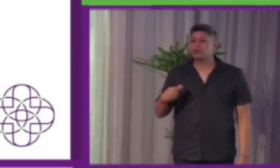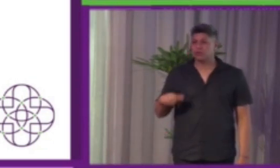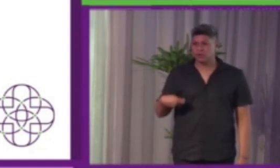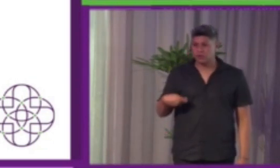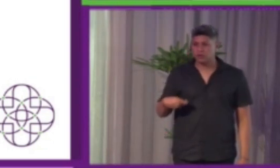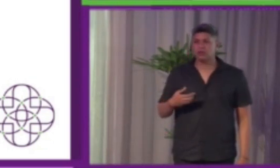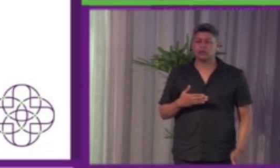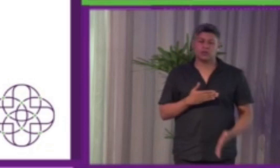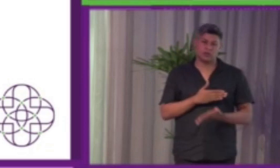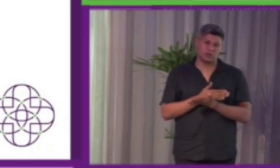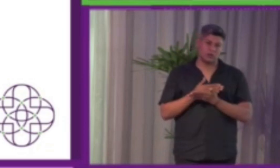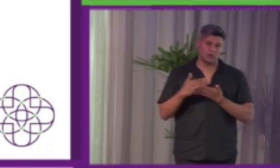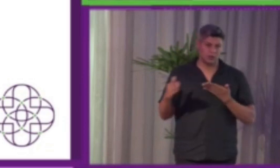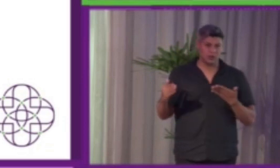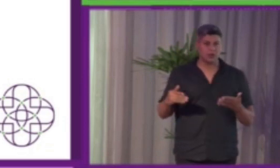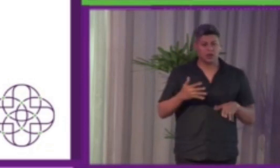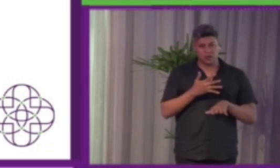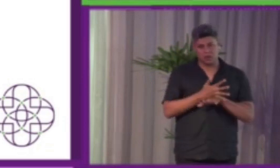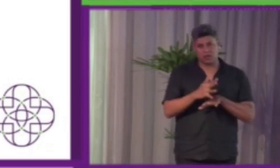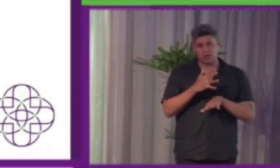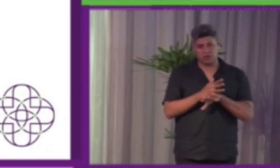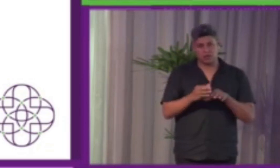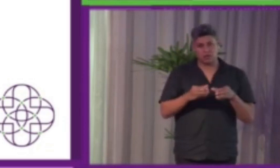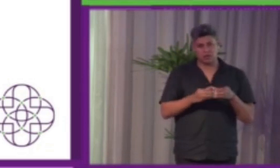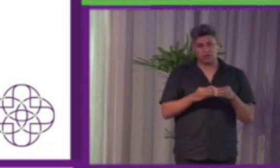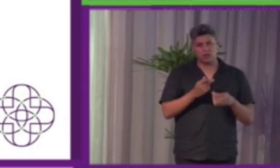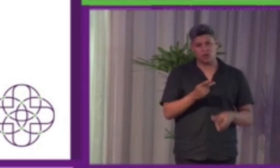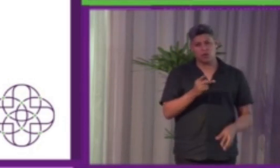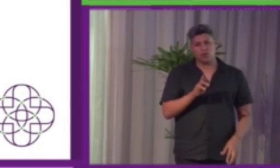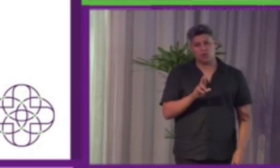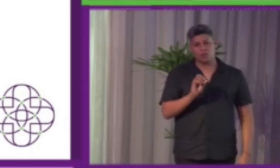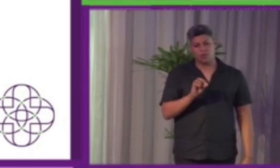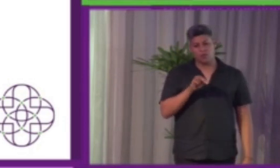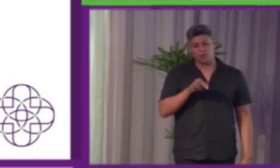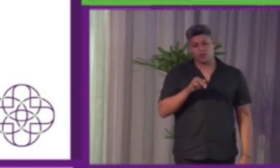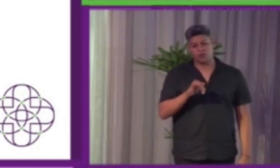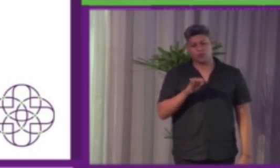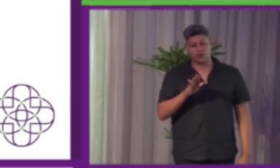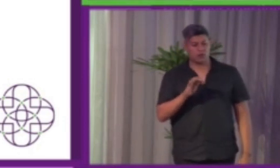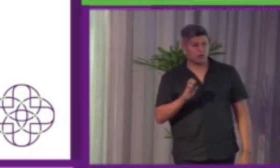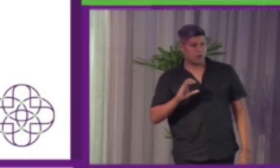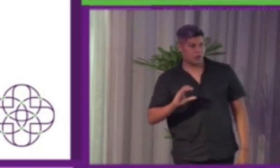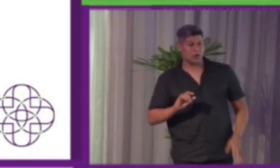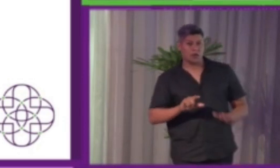iniciou-se a capacitação dos membros da Conitec. Tá? Tenho que dizer para vocês que a Lei